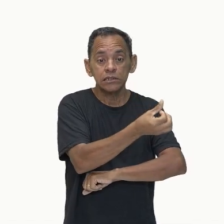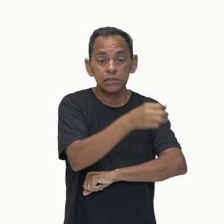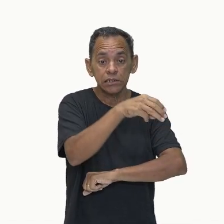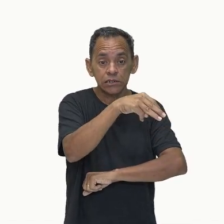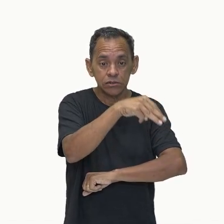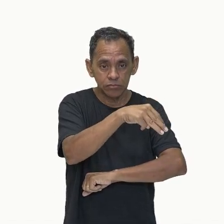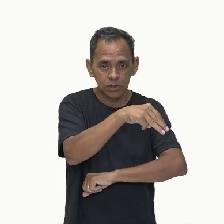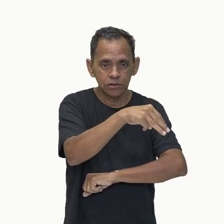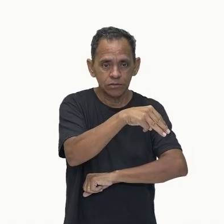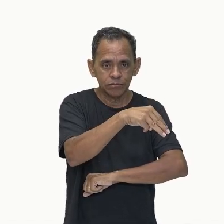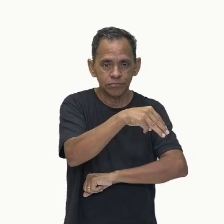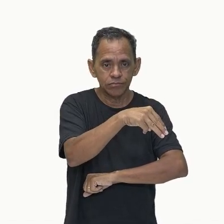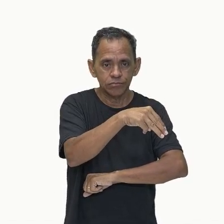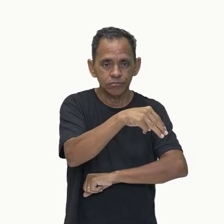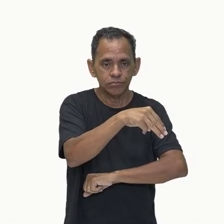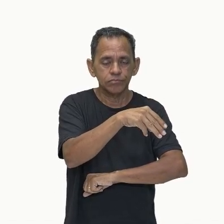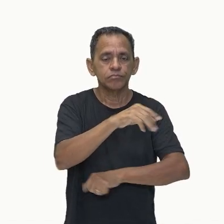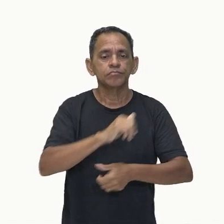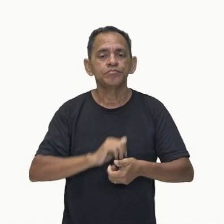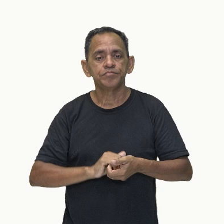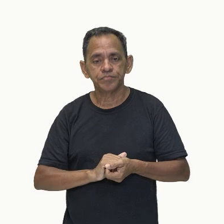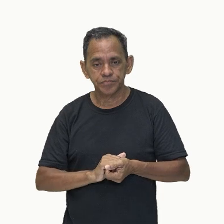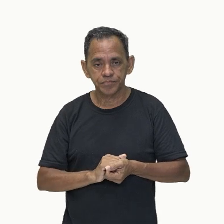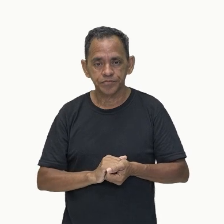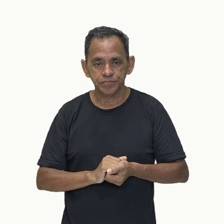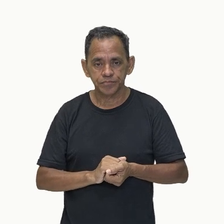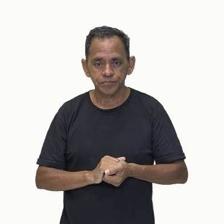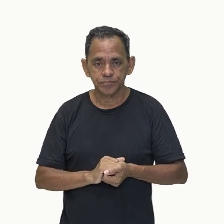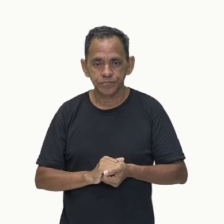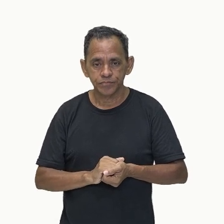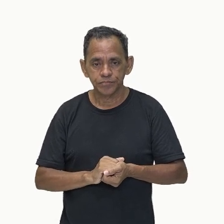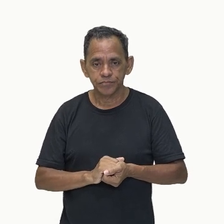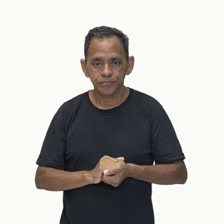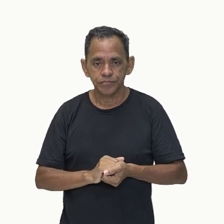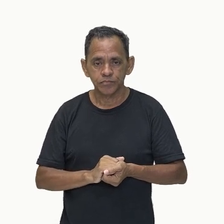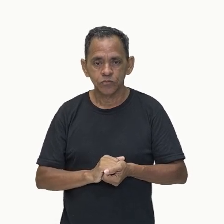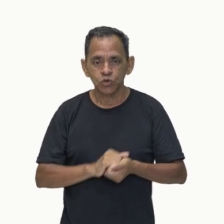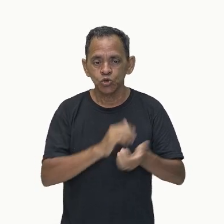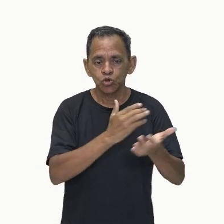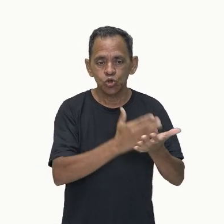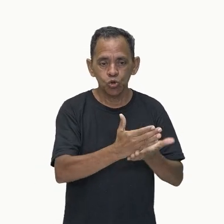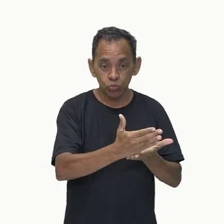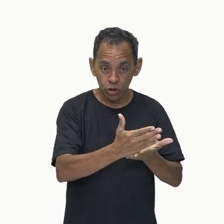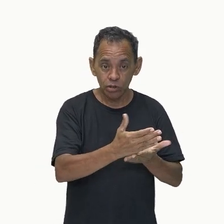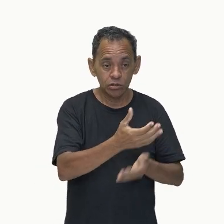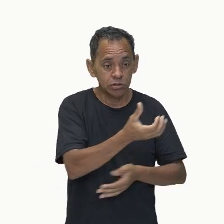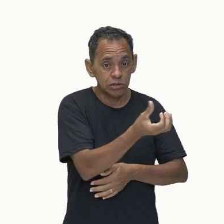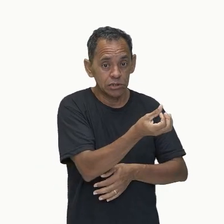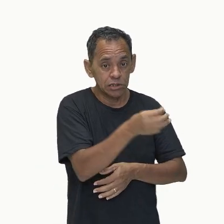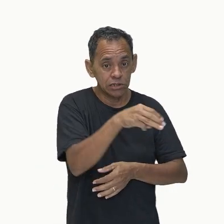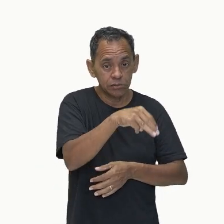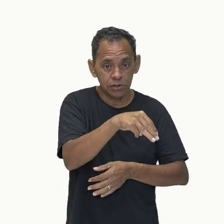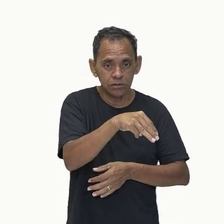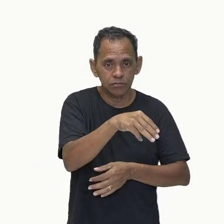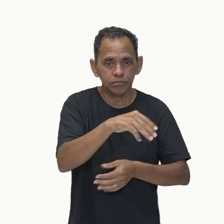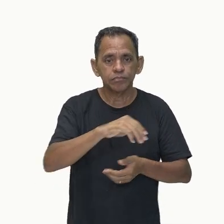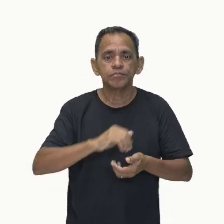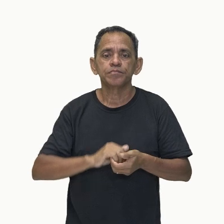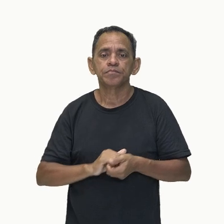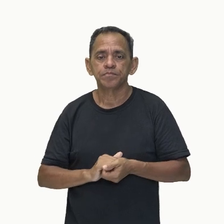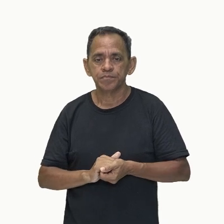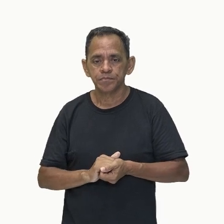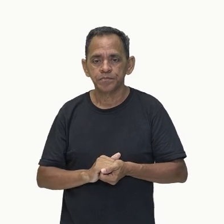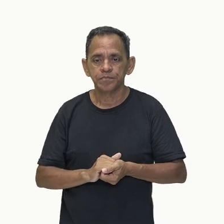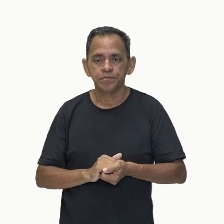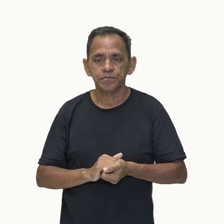Kel? Então, a posição inicial dele é 6 metros. Ou seja, quando o tempo for zero, ele está na posição 6